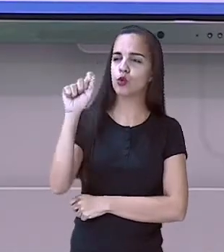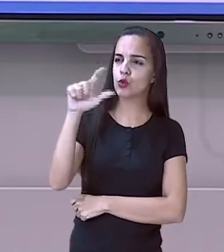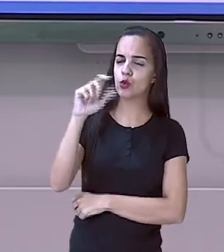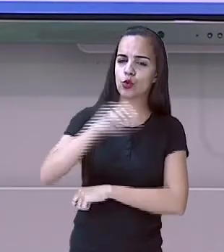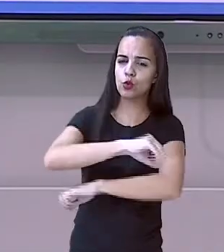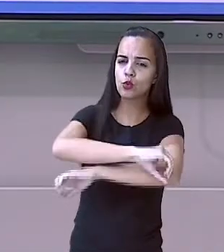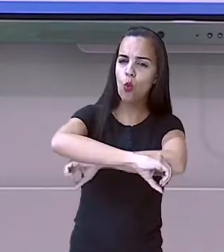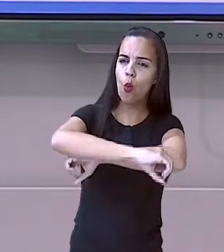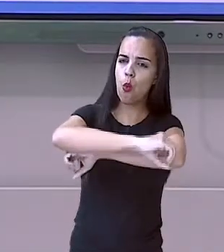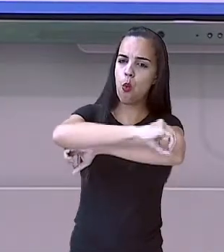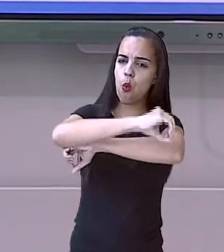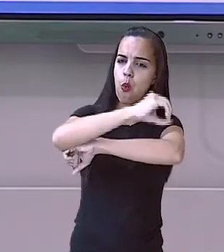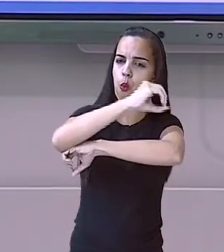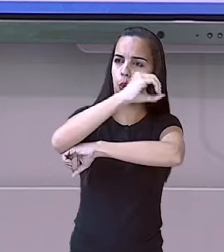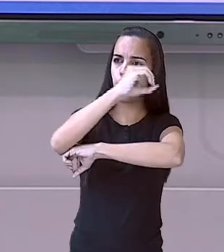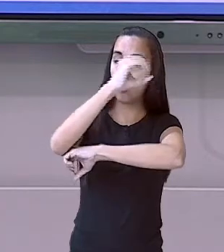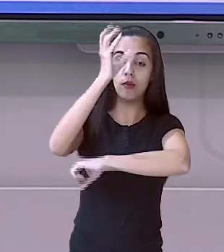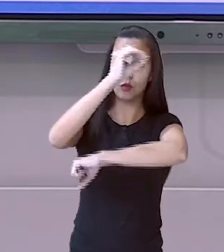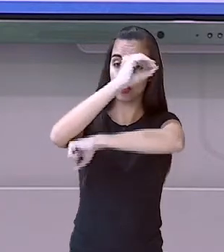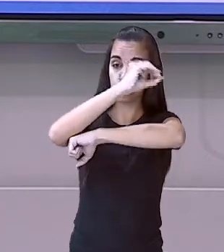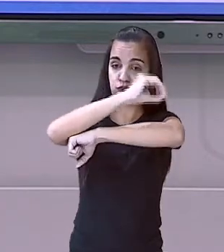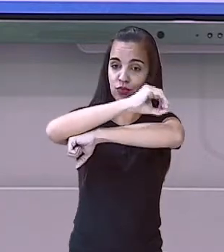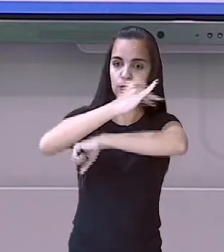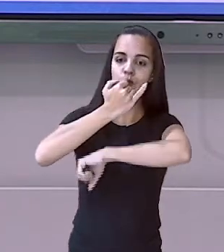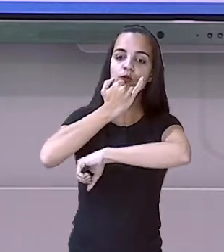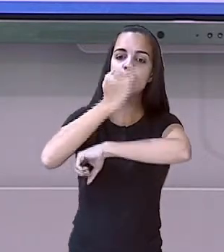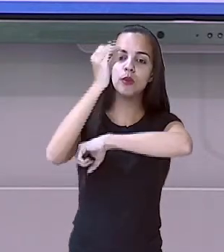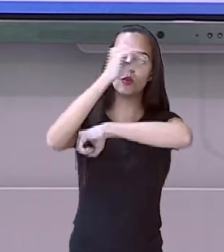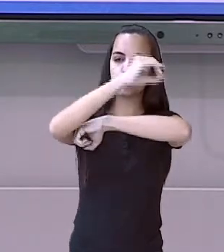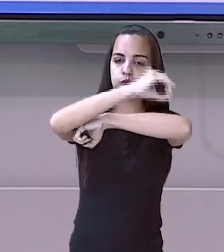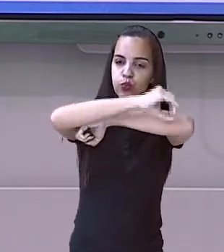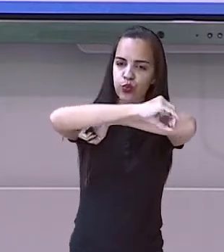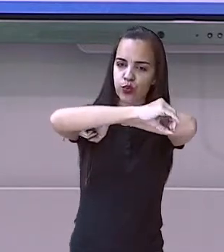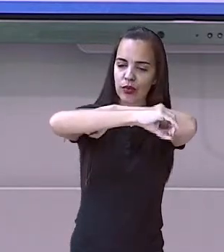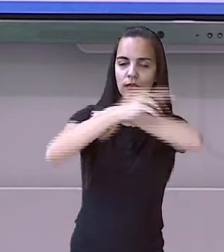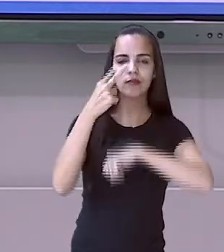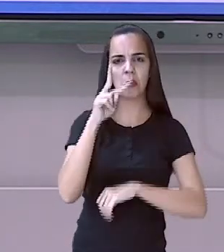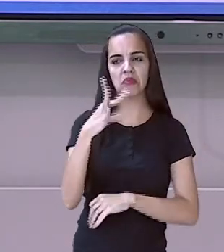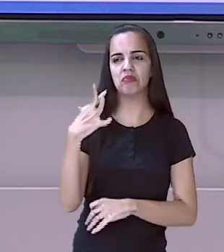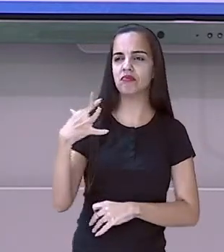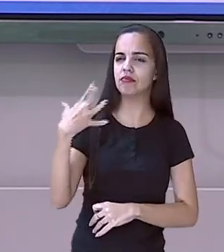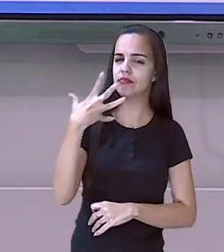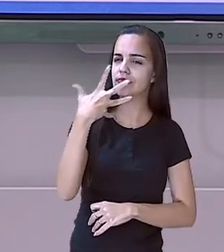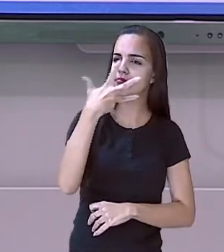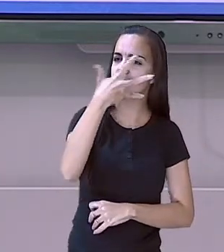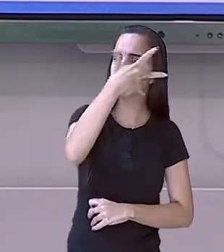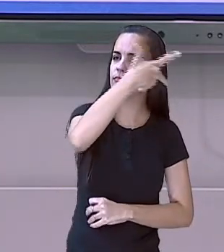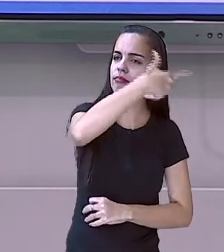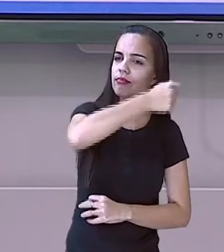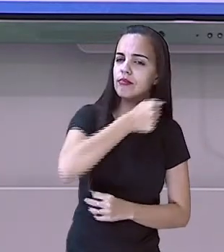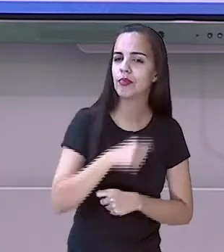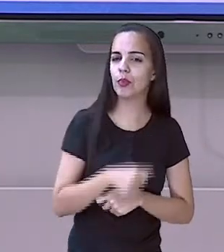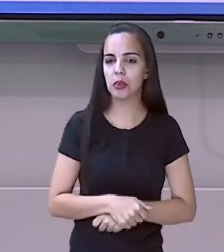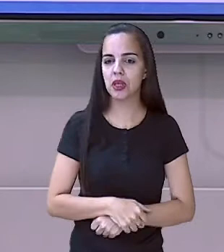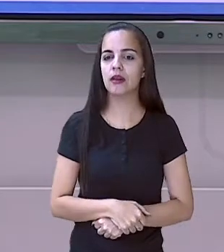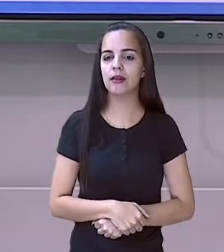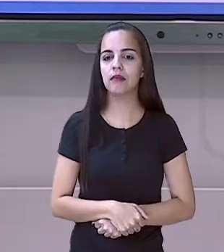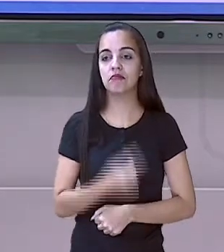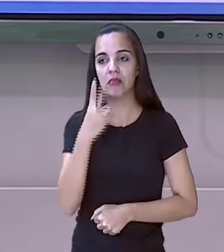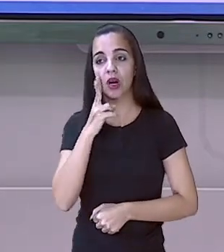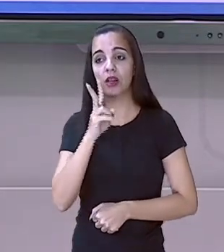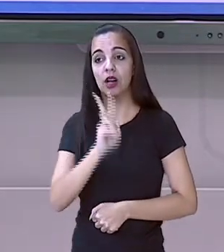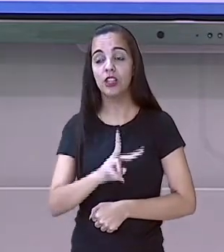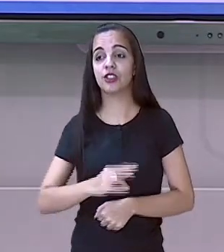ela também traz sentimentos, né? Ela também, quando eu consigo observar aquela paisagem, observar aquelas